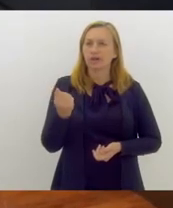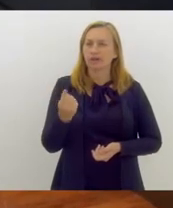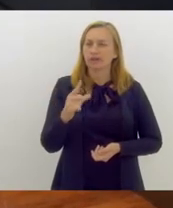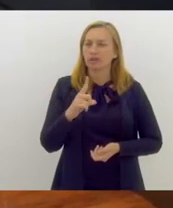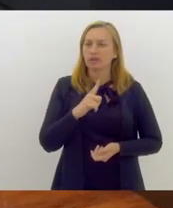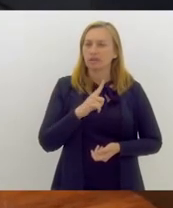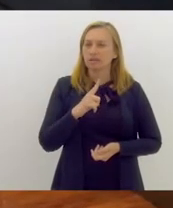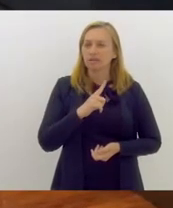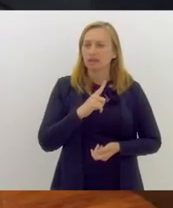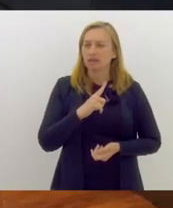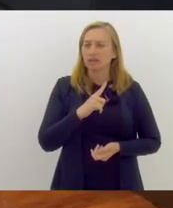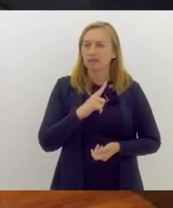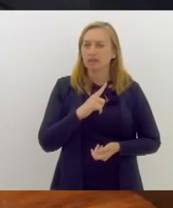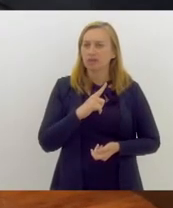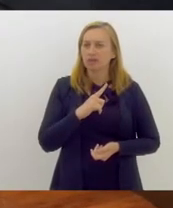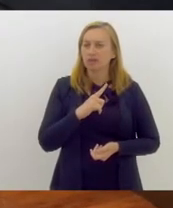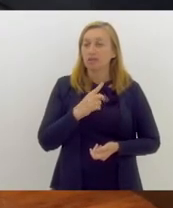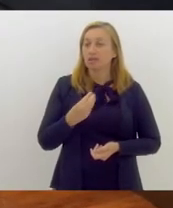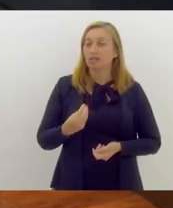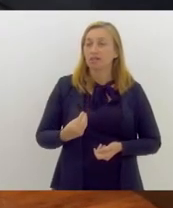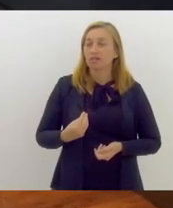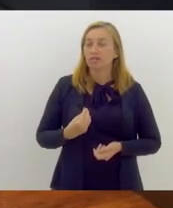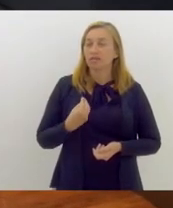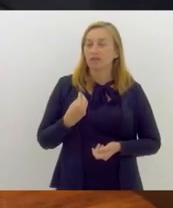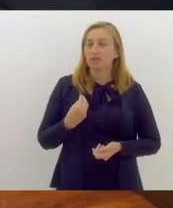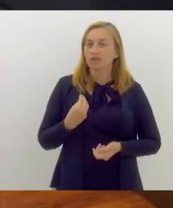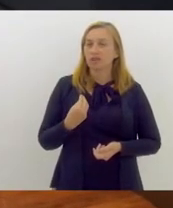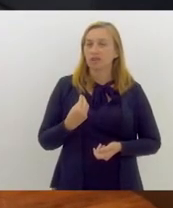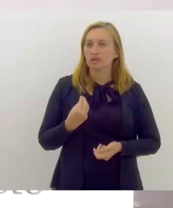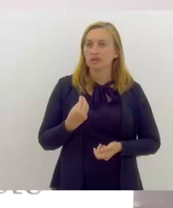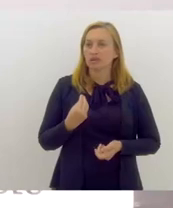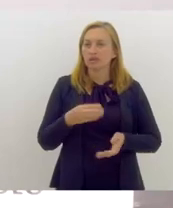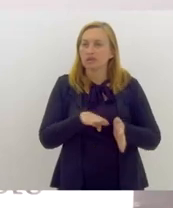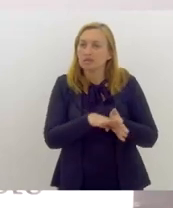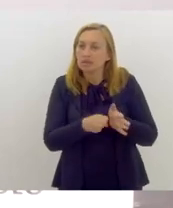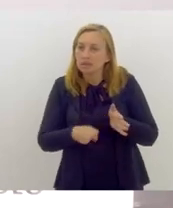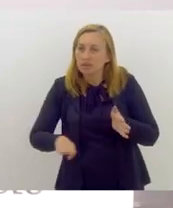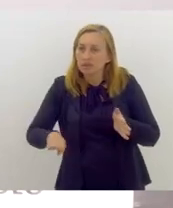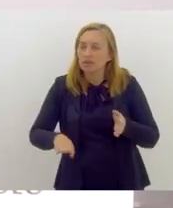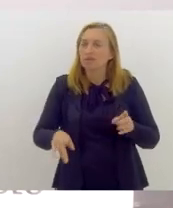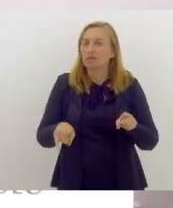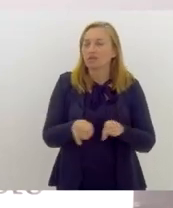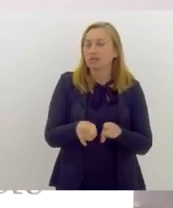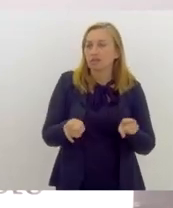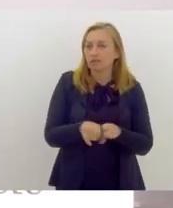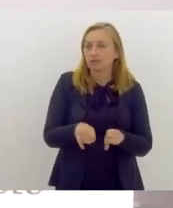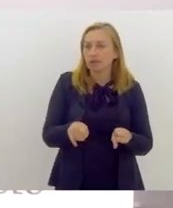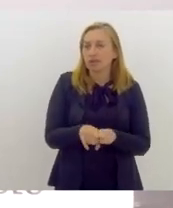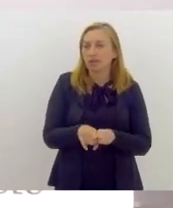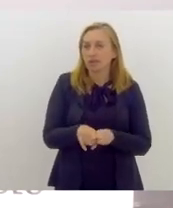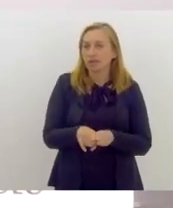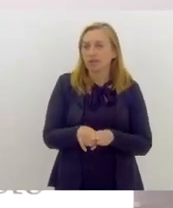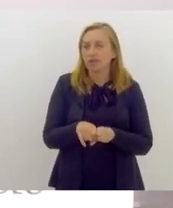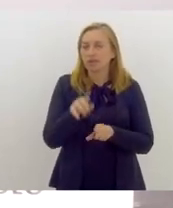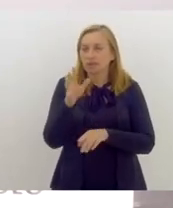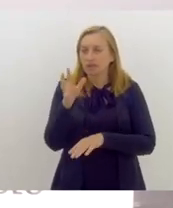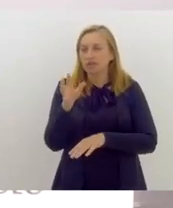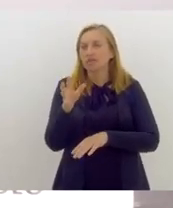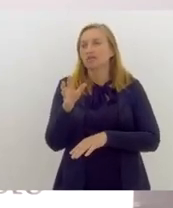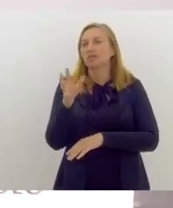sua fauna e a sua Flora absolutamente ameaçada e as pessoas que dependem delas